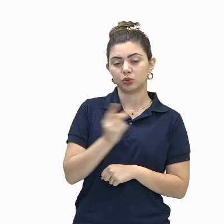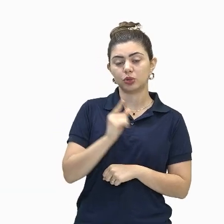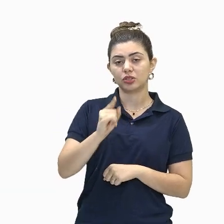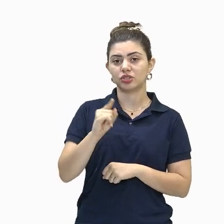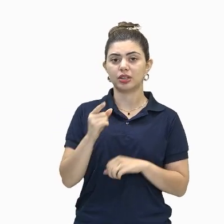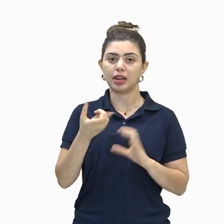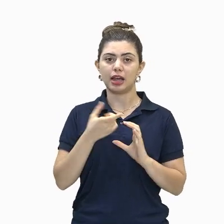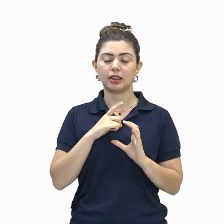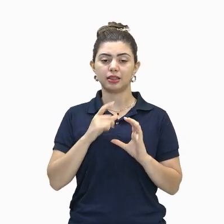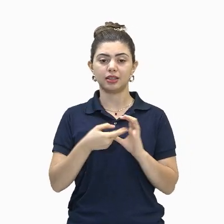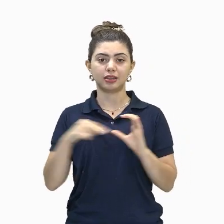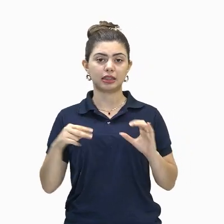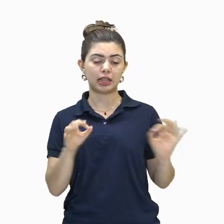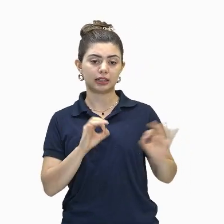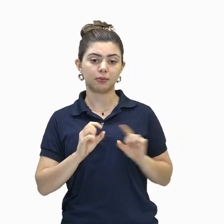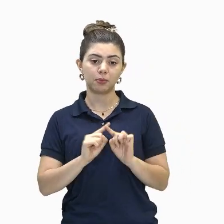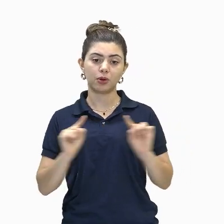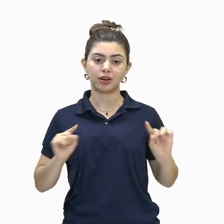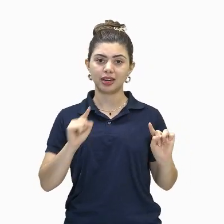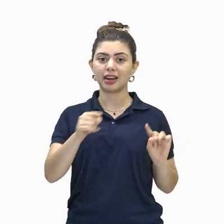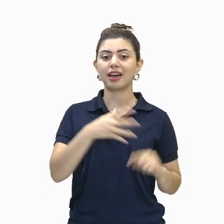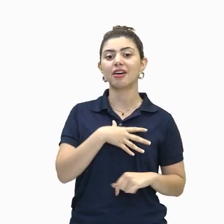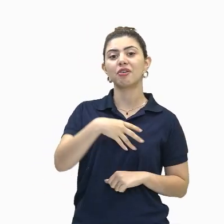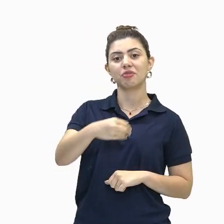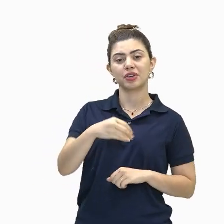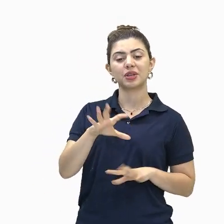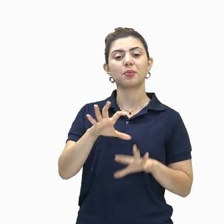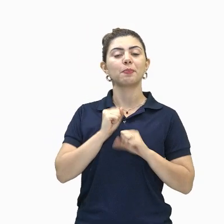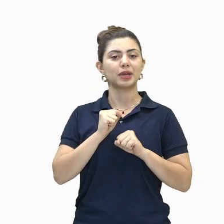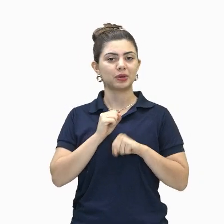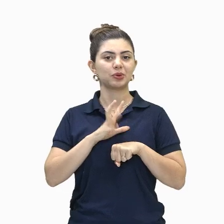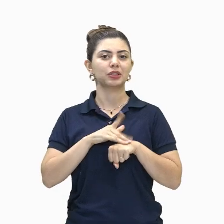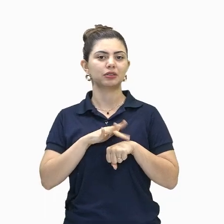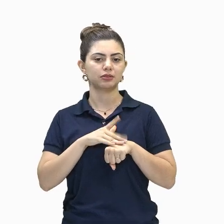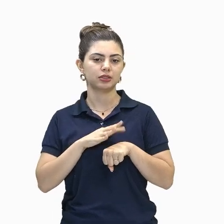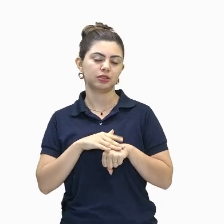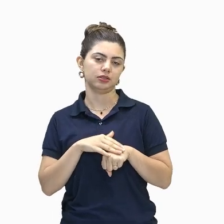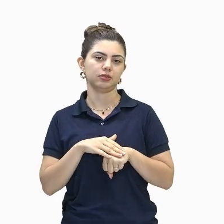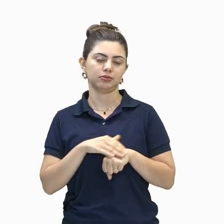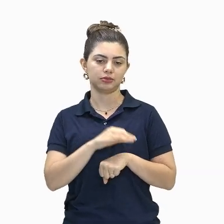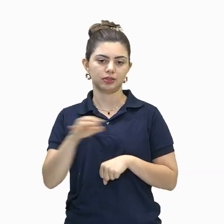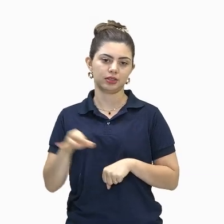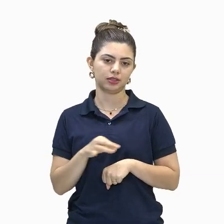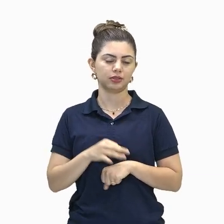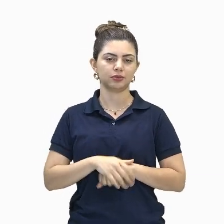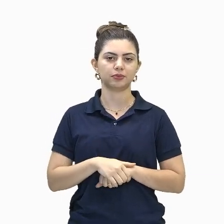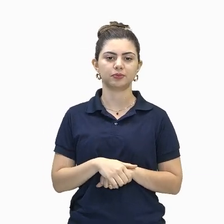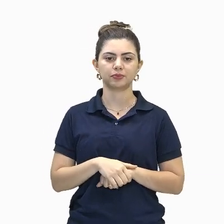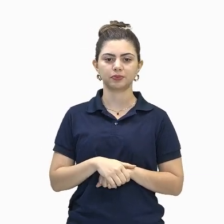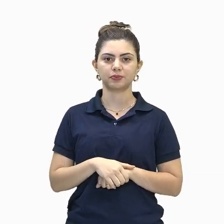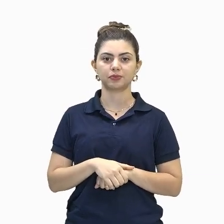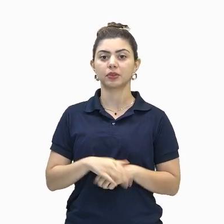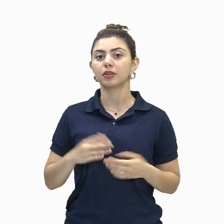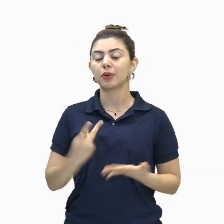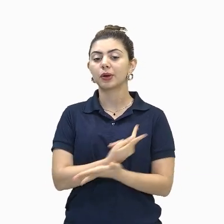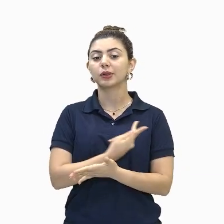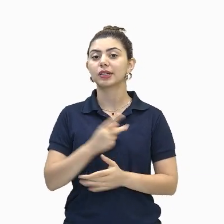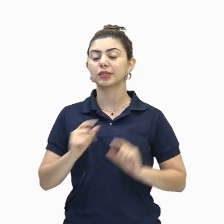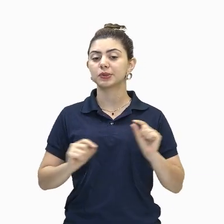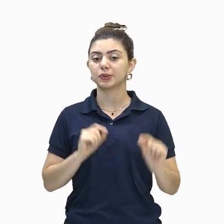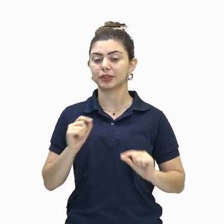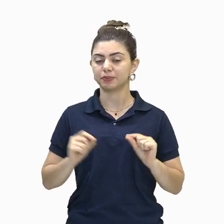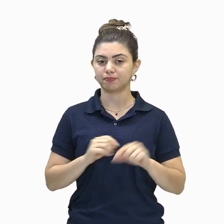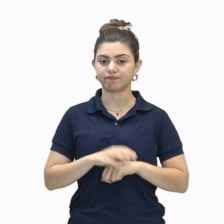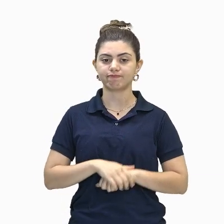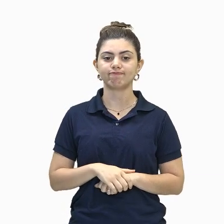mas apresenta 2 filhos aqui afetados pelo albinismo. Portanto, eles entram aí no nosso critério. O que acontece